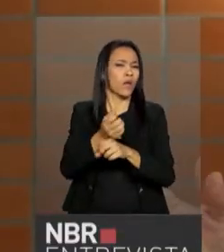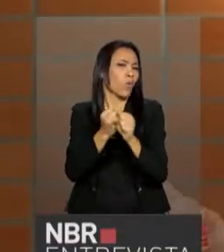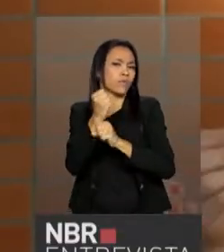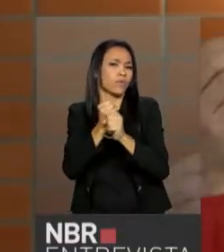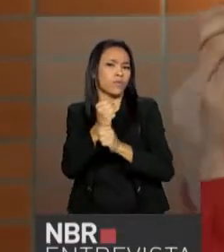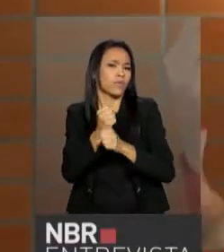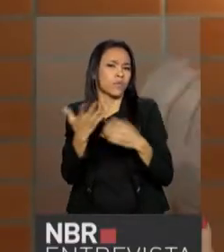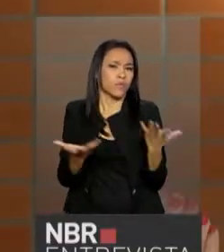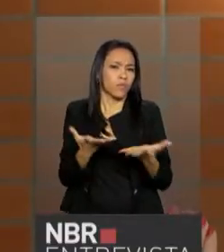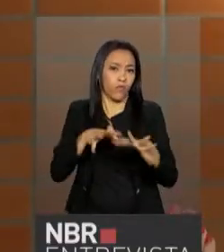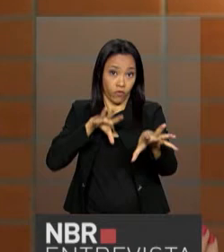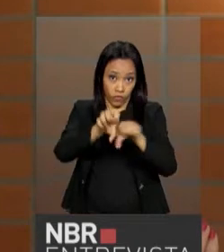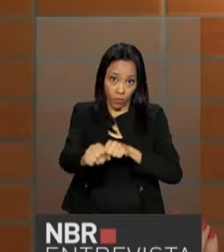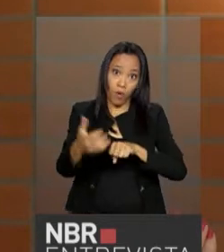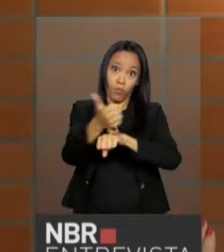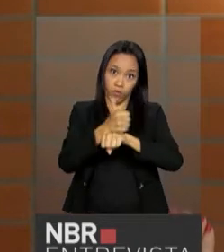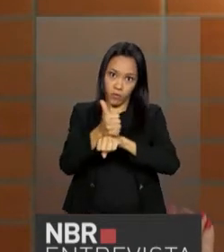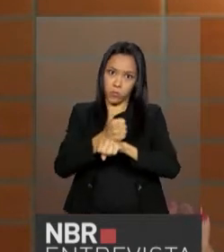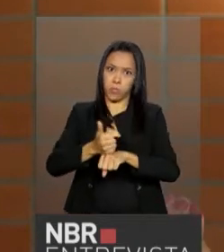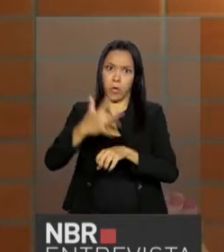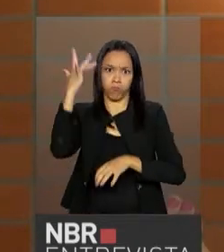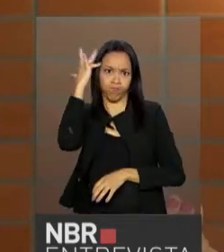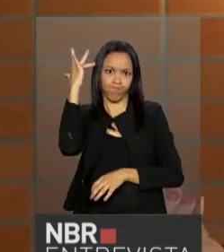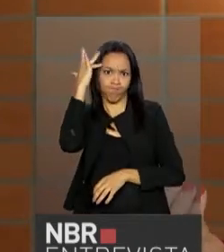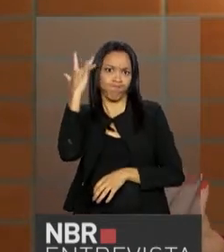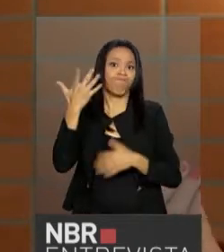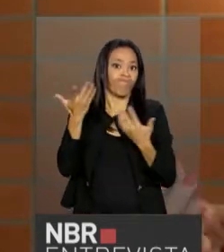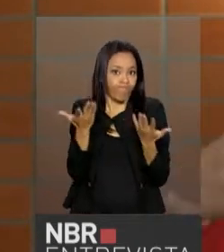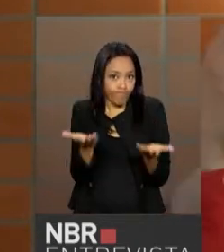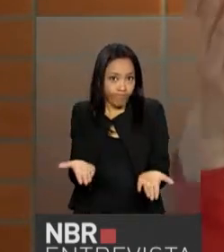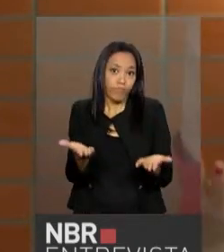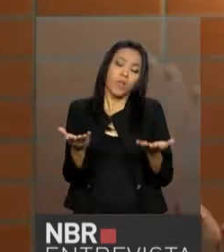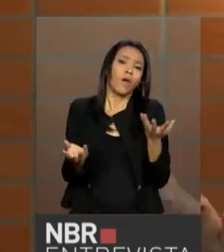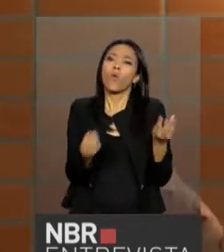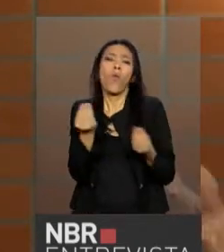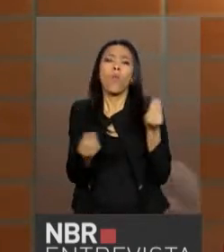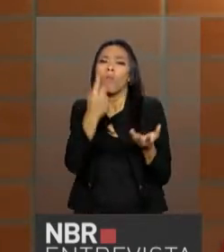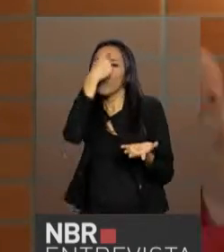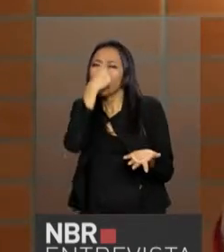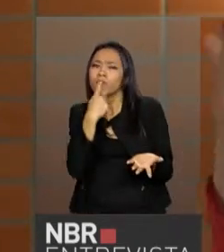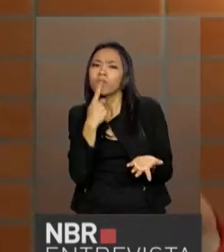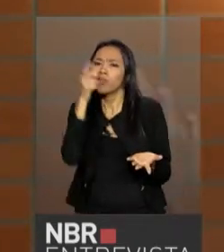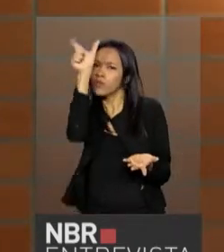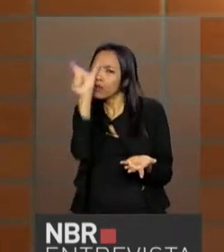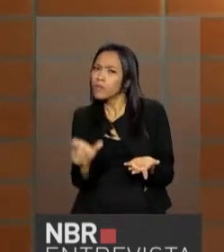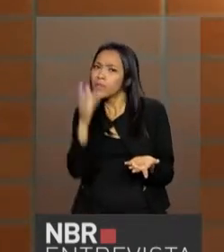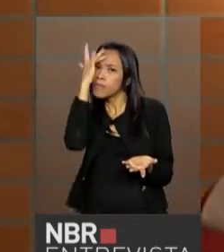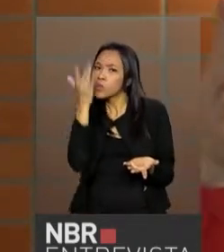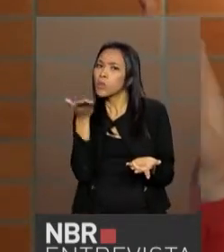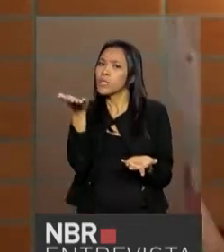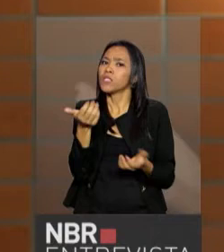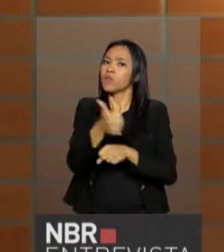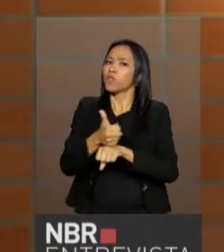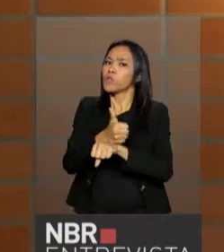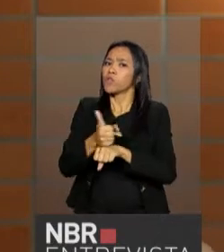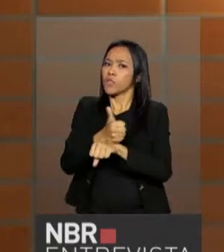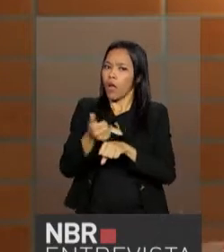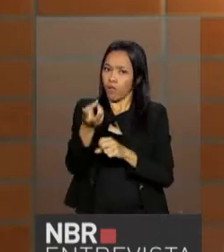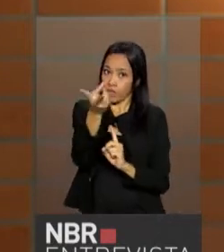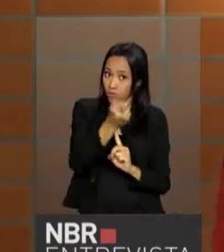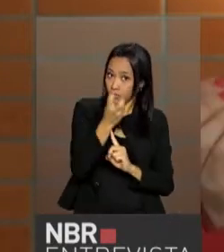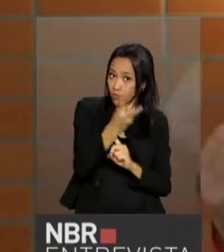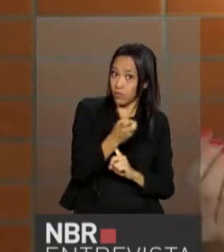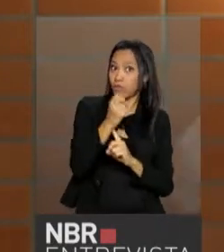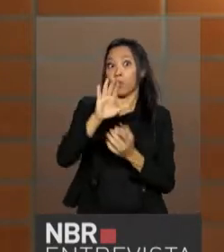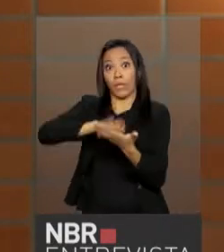tempo, né, pra formar um profissional qualificado, enfim, qual o perfil, né, dessa pessoa, enfim, desse profissional que vai ser um audiodescritor,